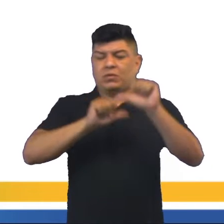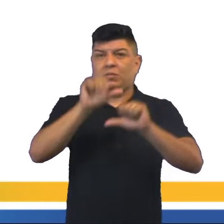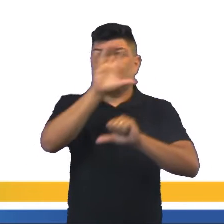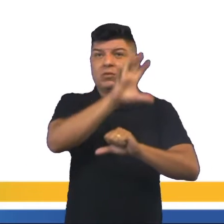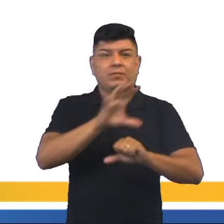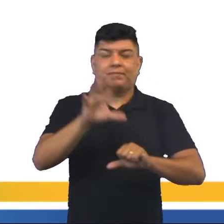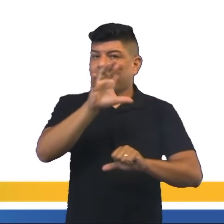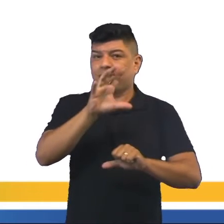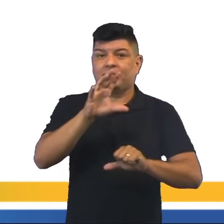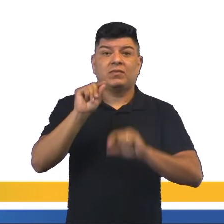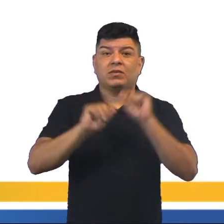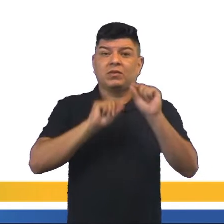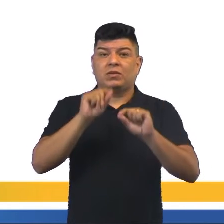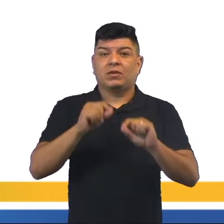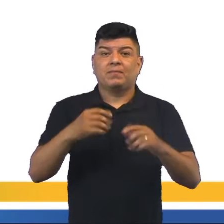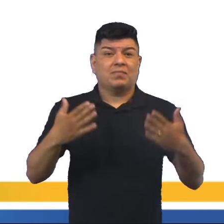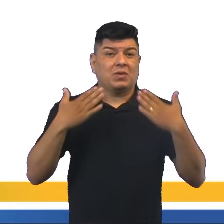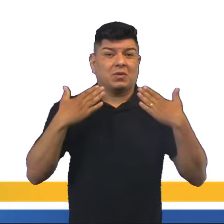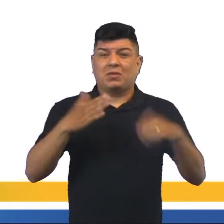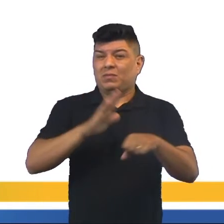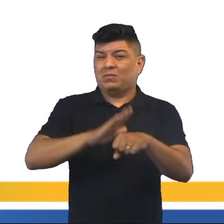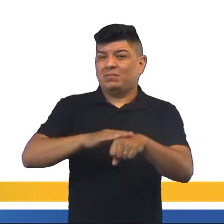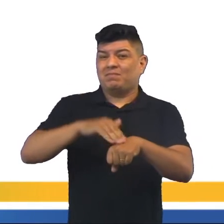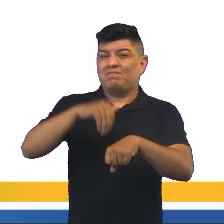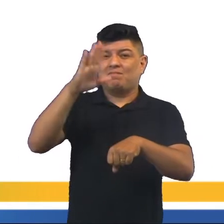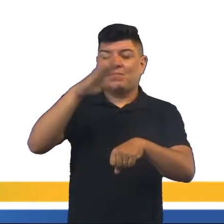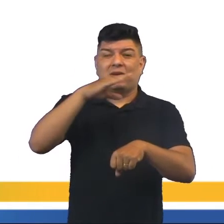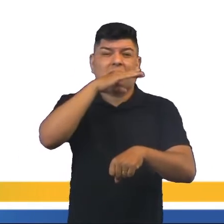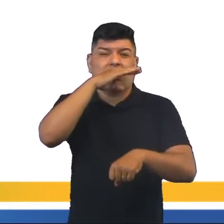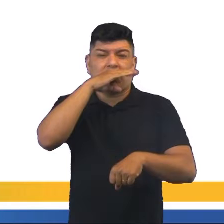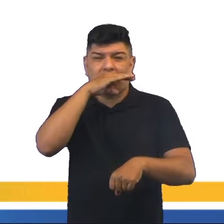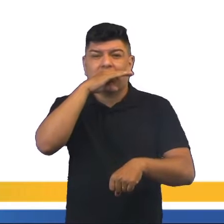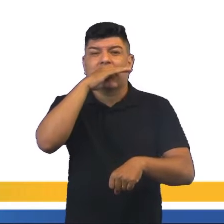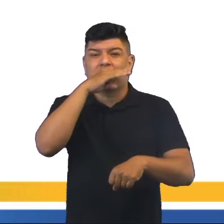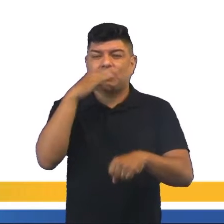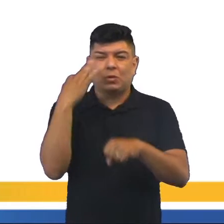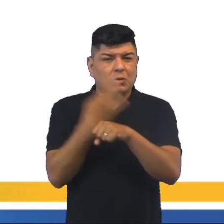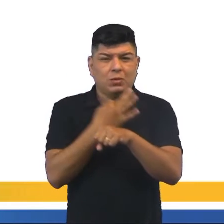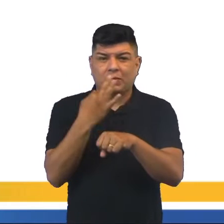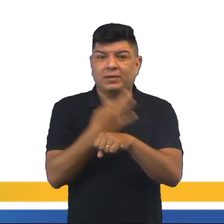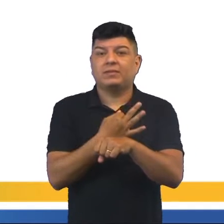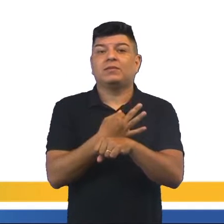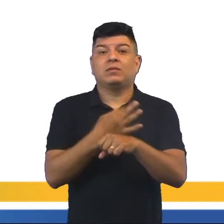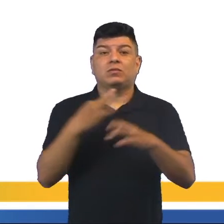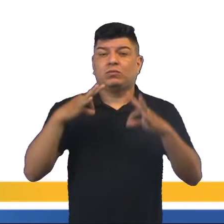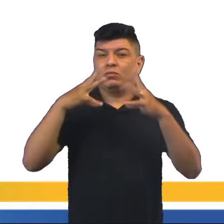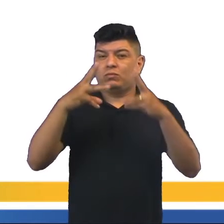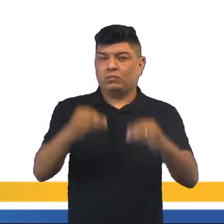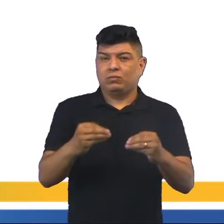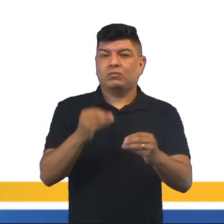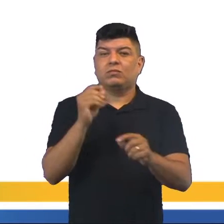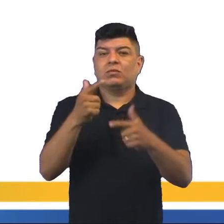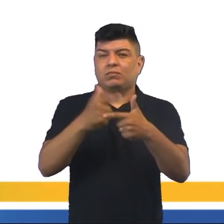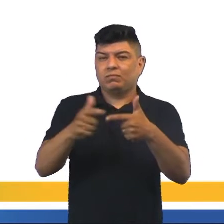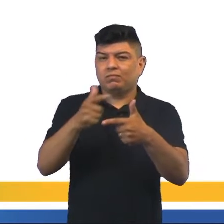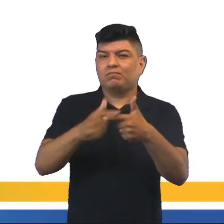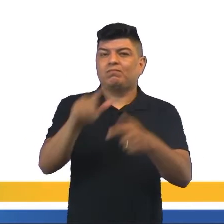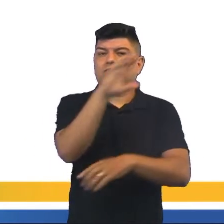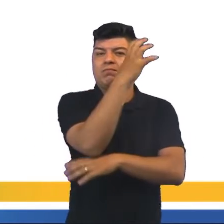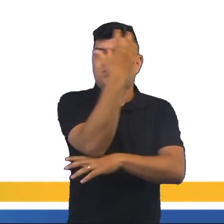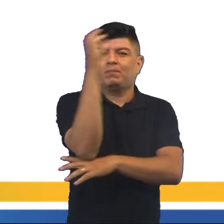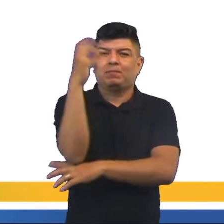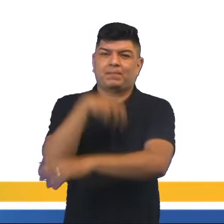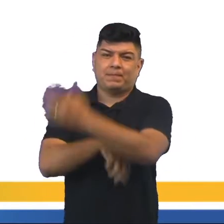clima, é a temperatura. E está cada vez ficando mais insuportáveis. Isso tudo é resultado dos impactos